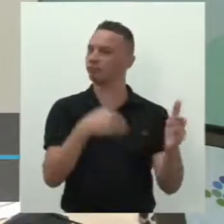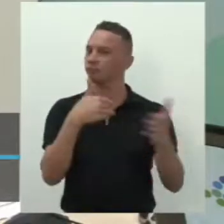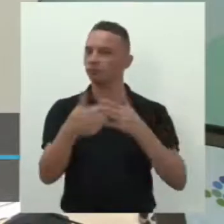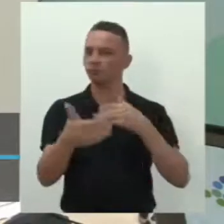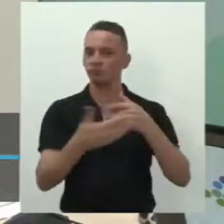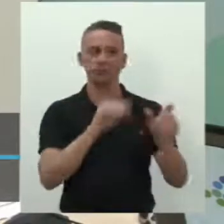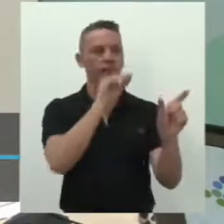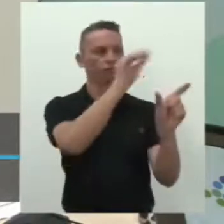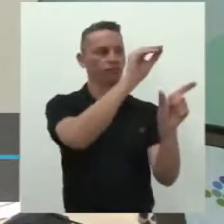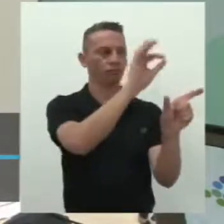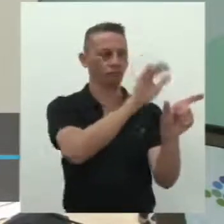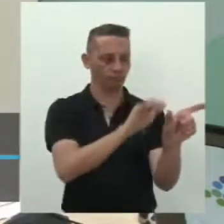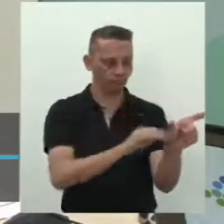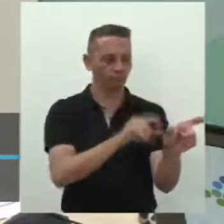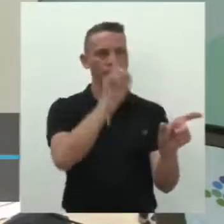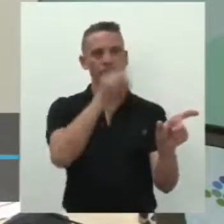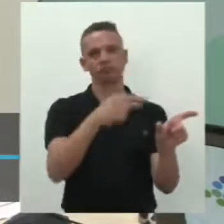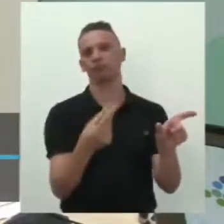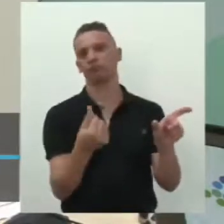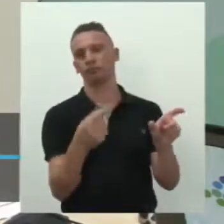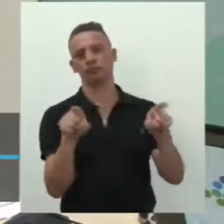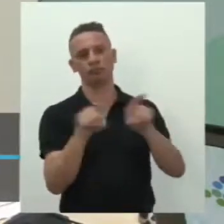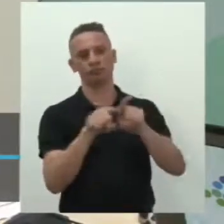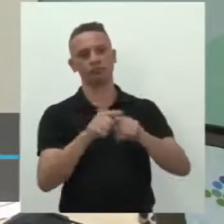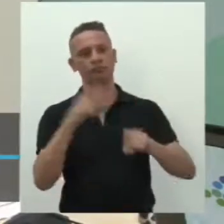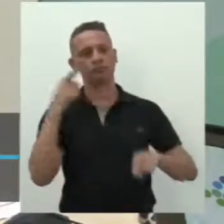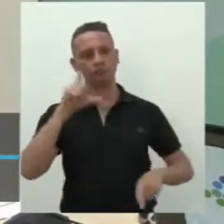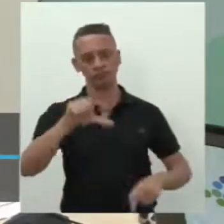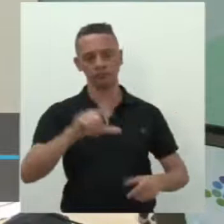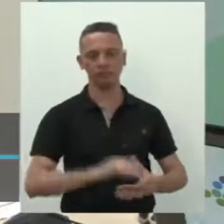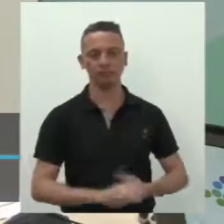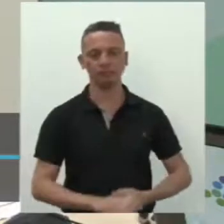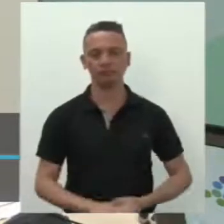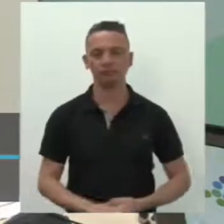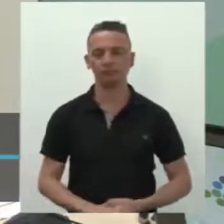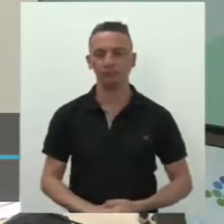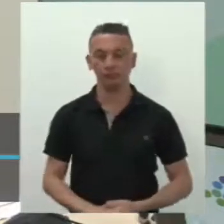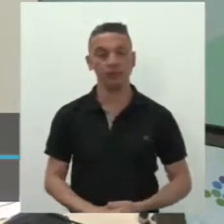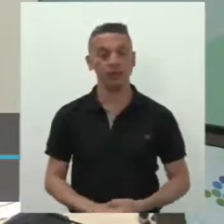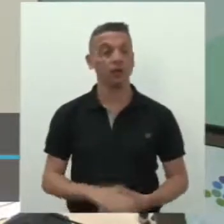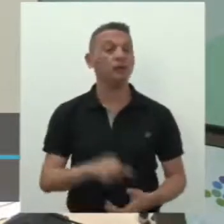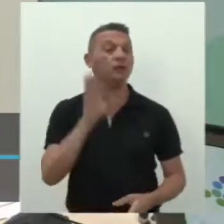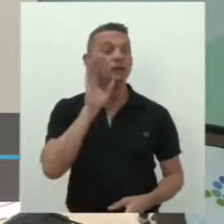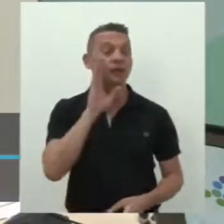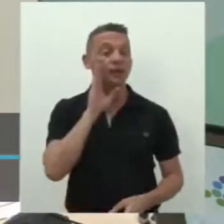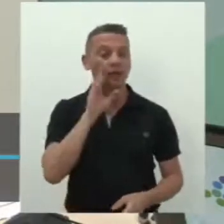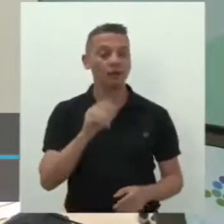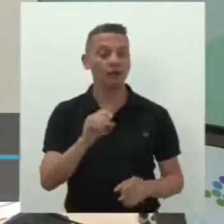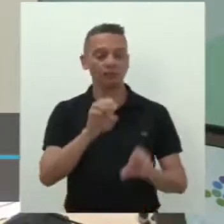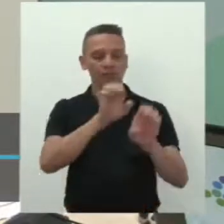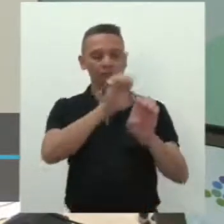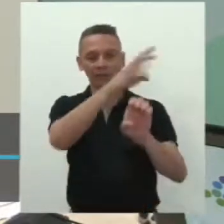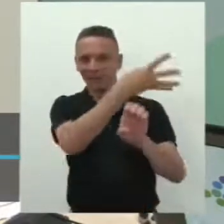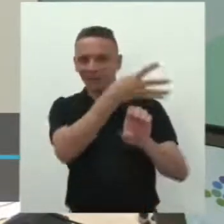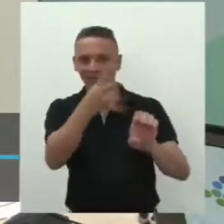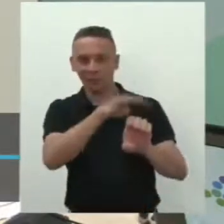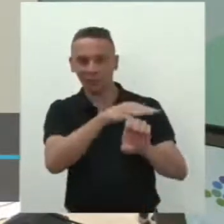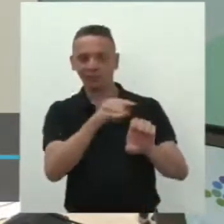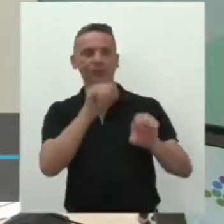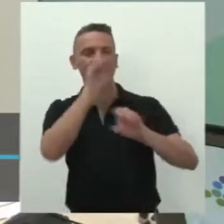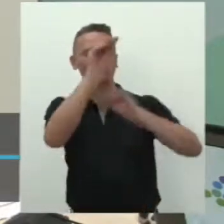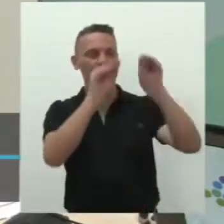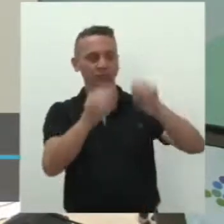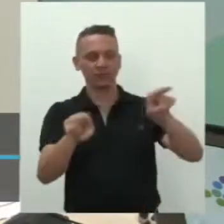colocar por padrão vai ser moeda ou qualquer outro dado que você escolher, tá? Então, é muito legal indicar isso para o Excel, porque ele já